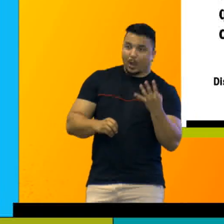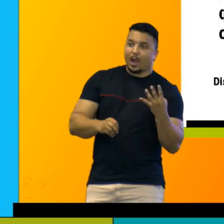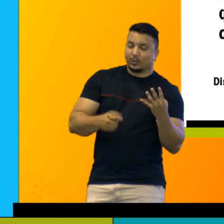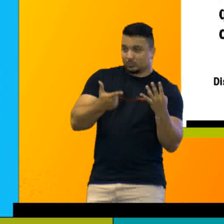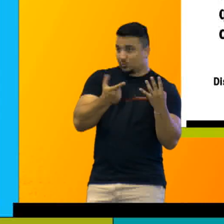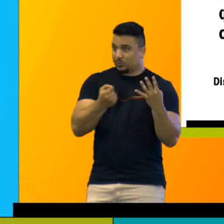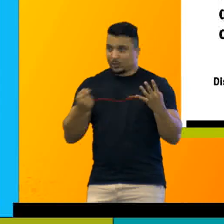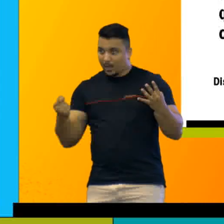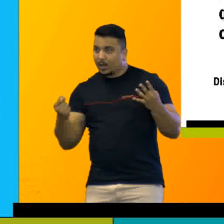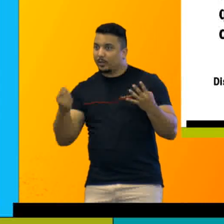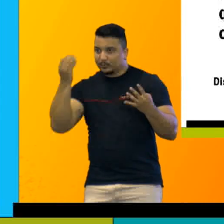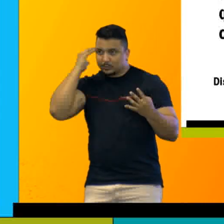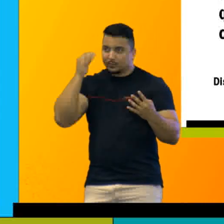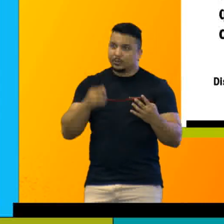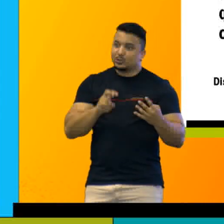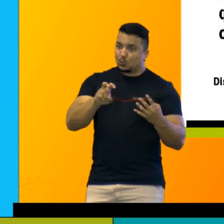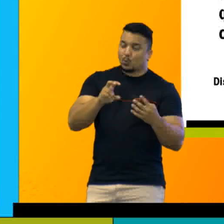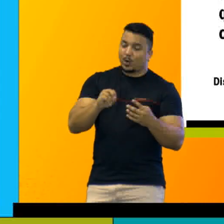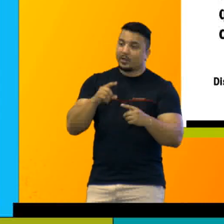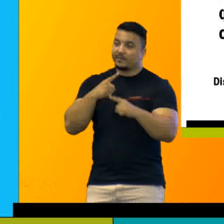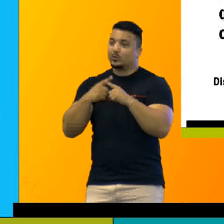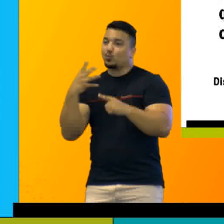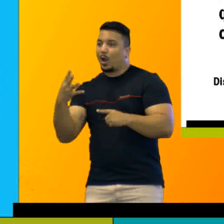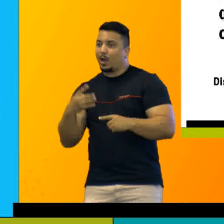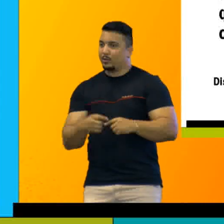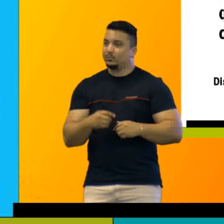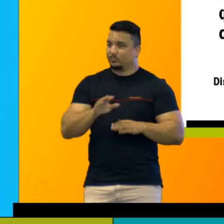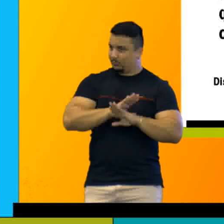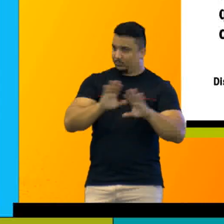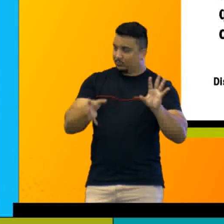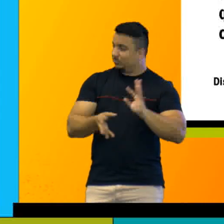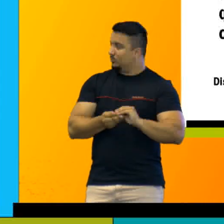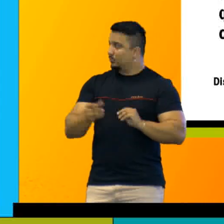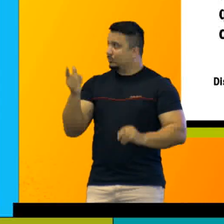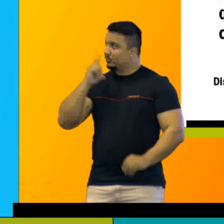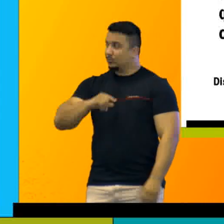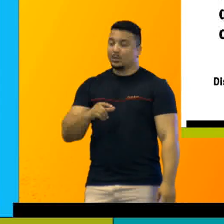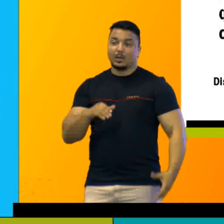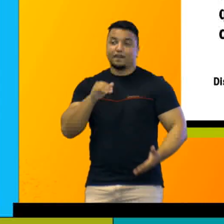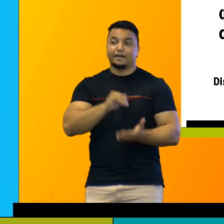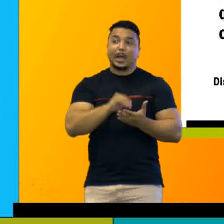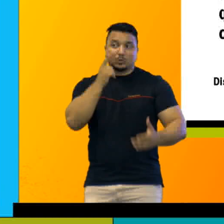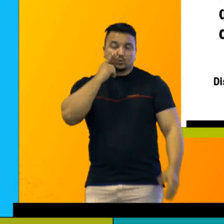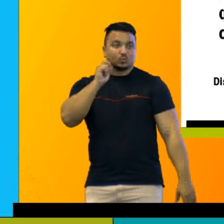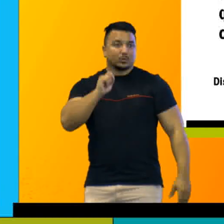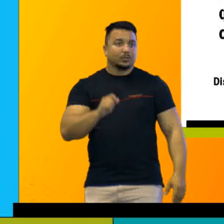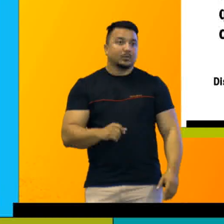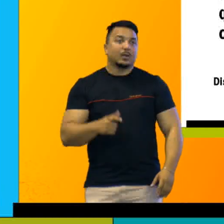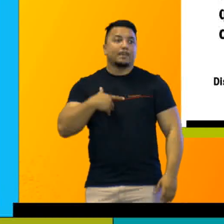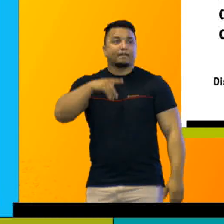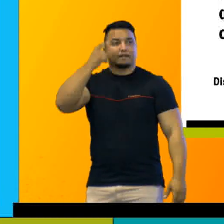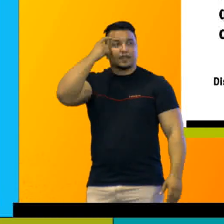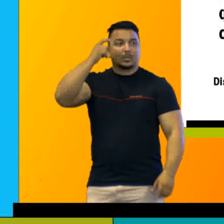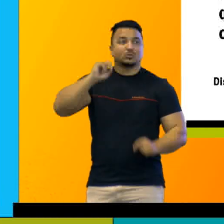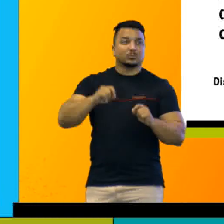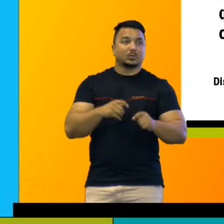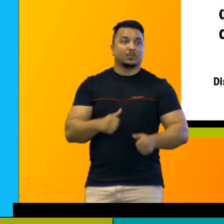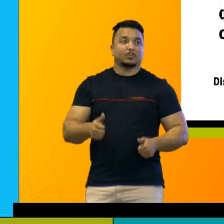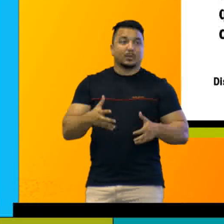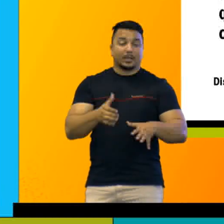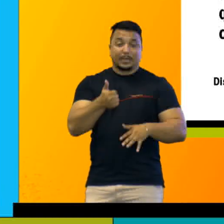4 sacas, 50 vezes 4. E assim por diante. Beleza? Aí lá embaixo ele fala assim, ó. Suponha que ele plantou